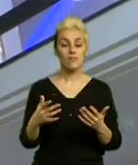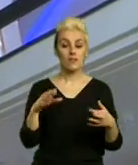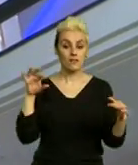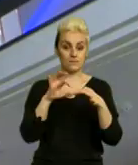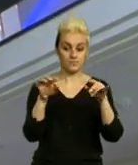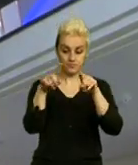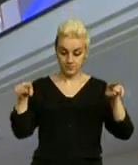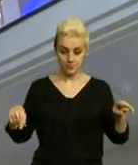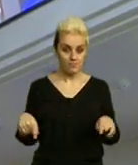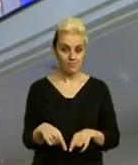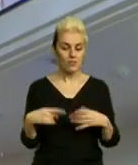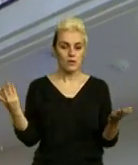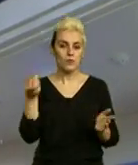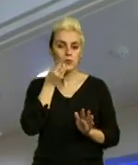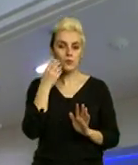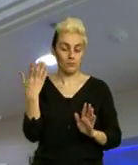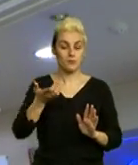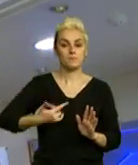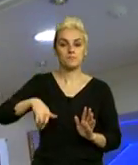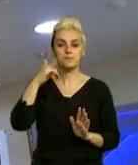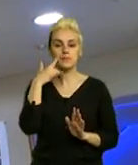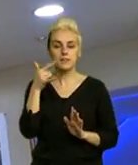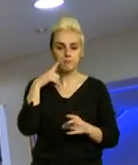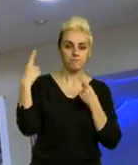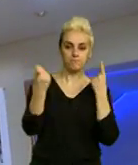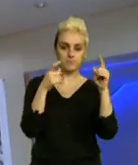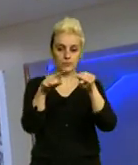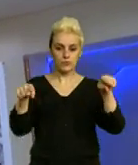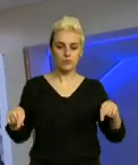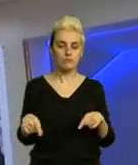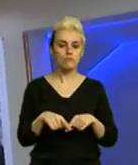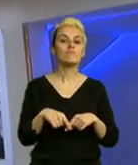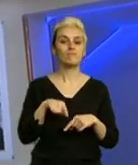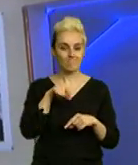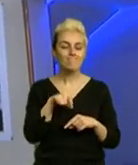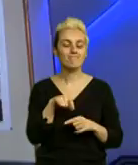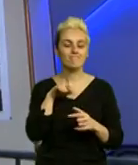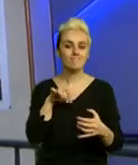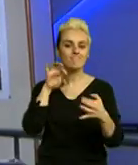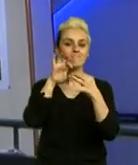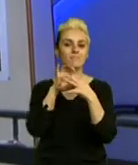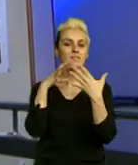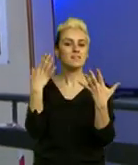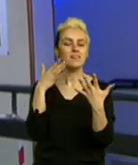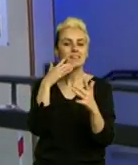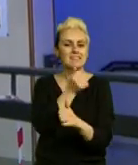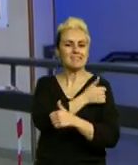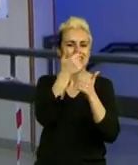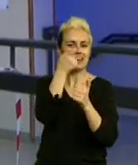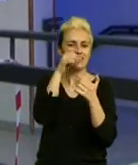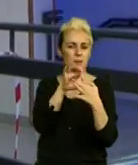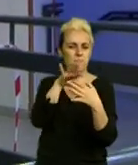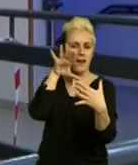A ideia do espaço foi, nós tentamos sempre encontrar espaços que normalmente estão desligados da